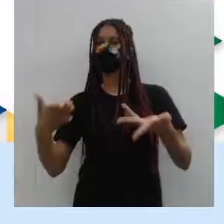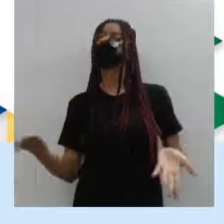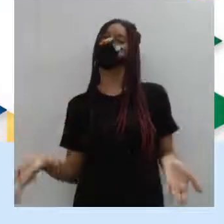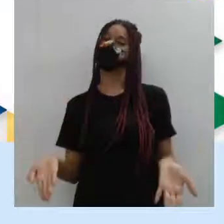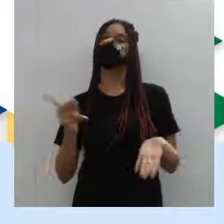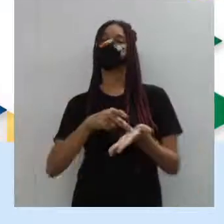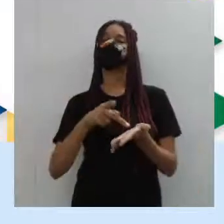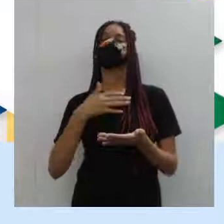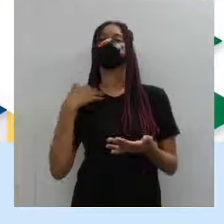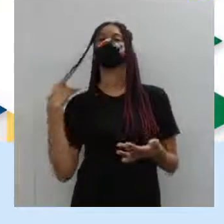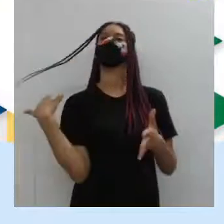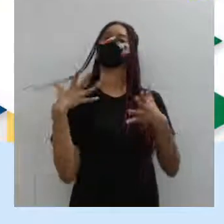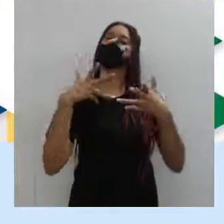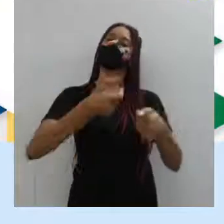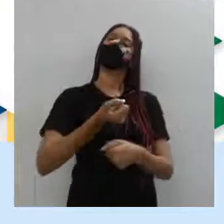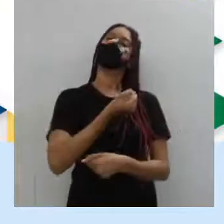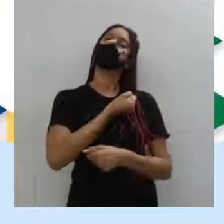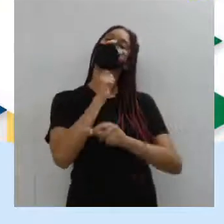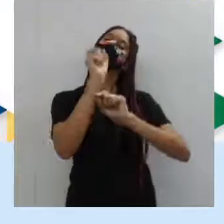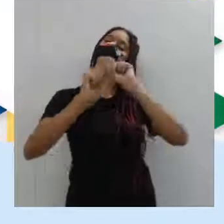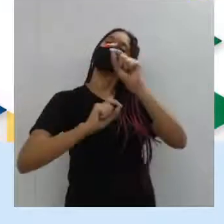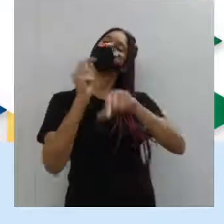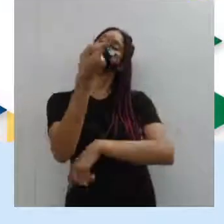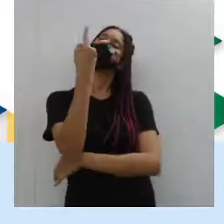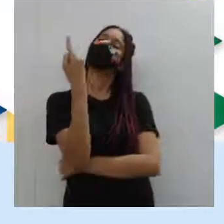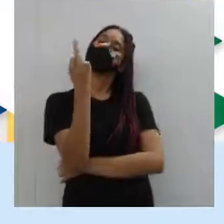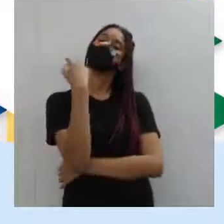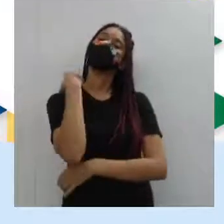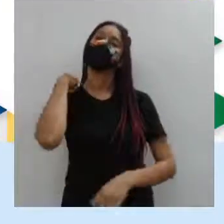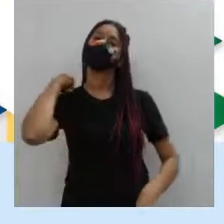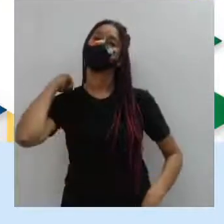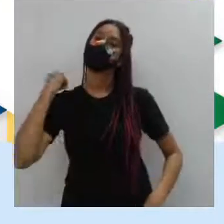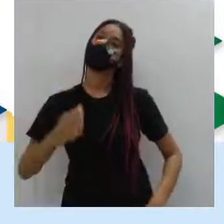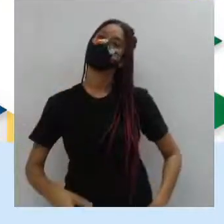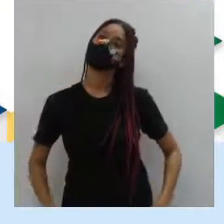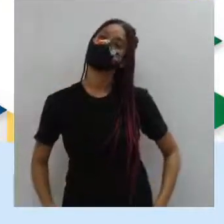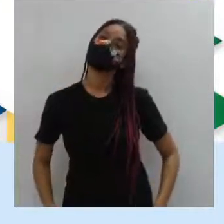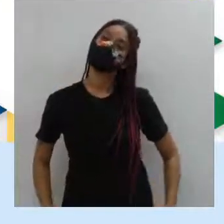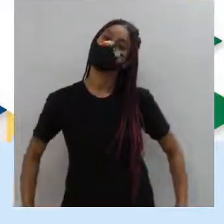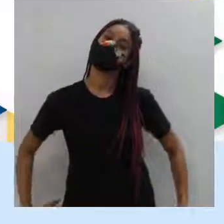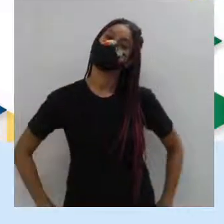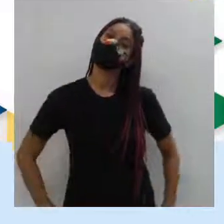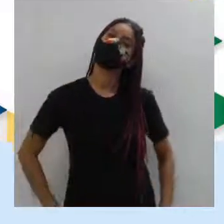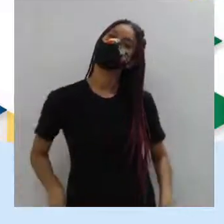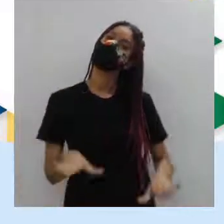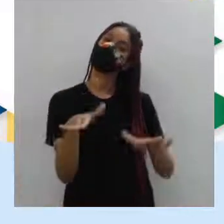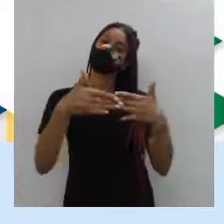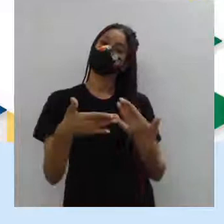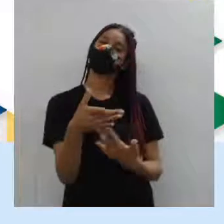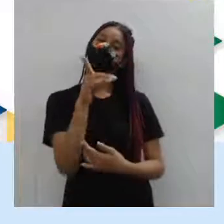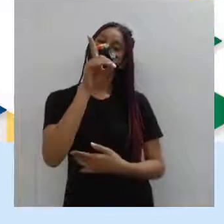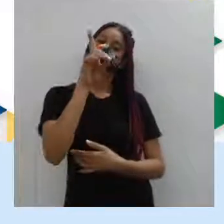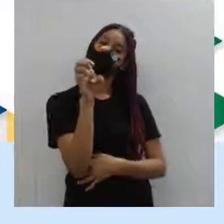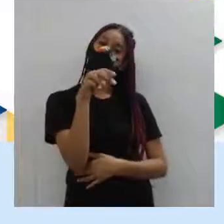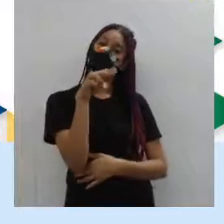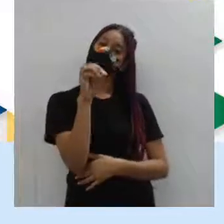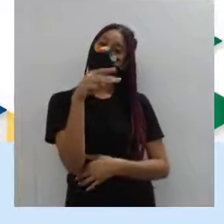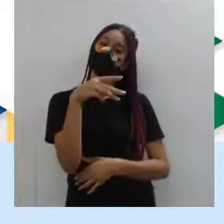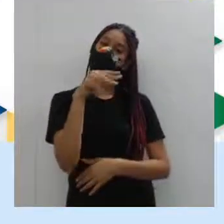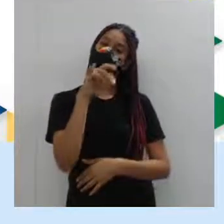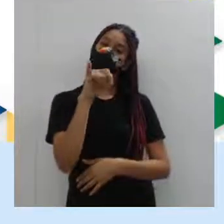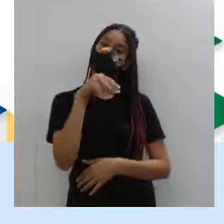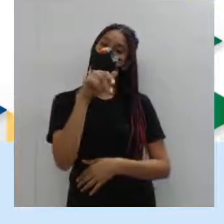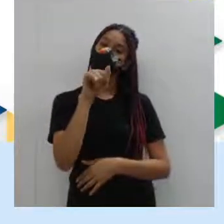ó. Todos os numeradores são 1, tá vendo, ó? Agora, qual dos denominadores tem o maior número?